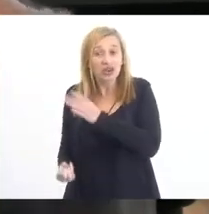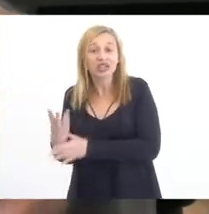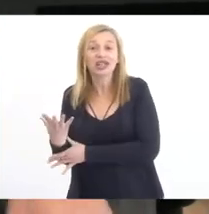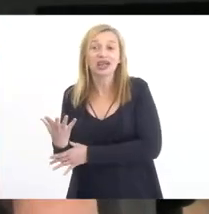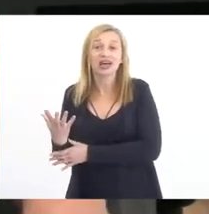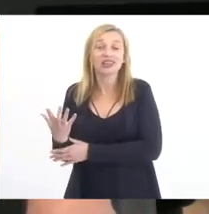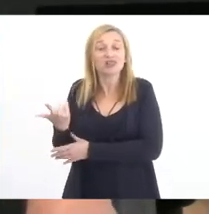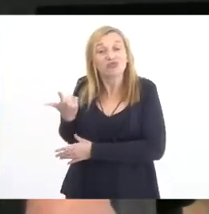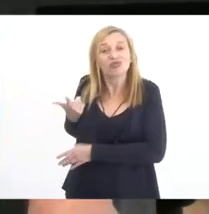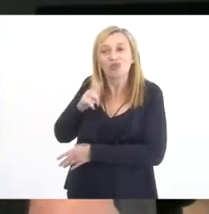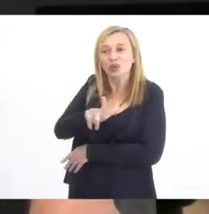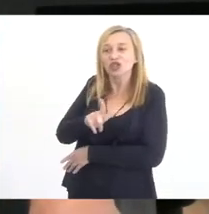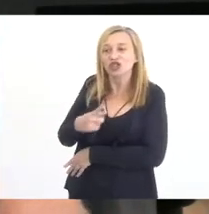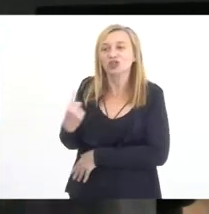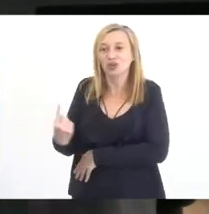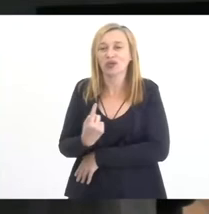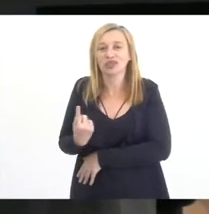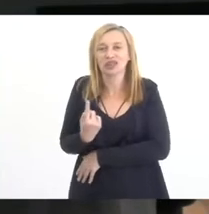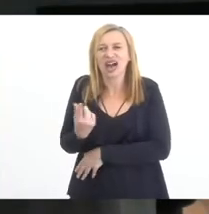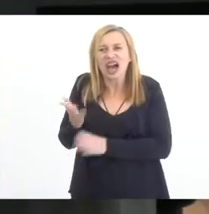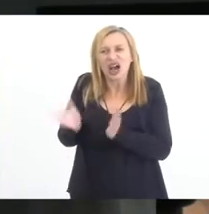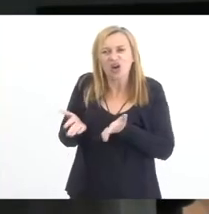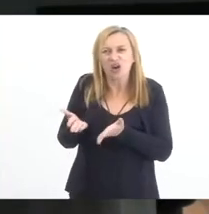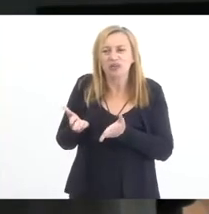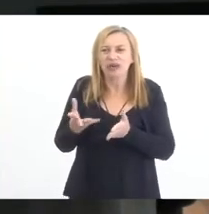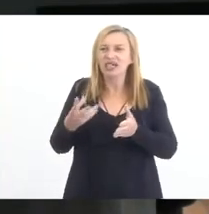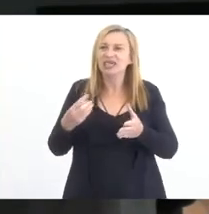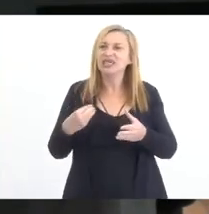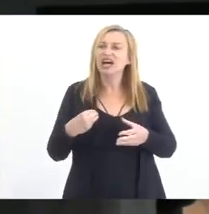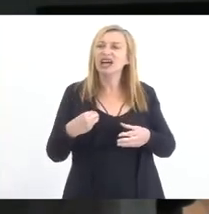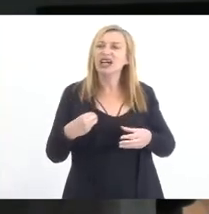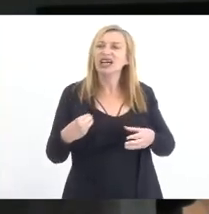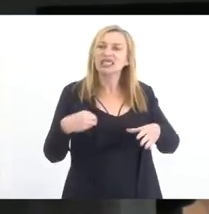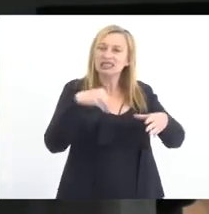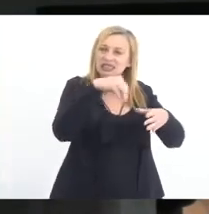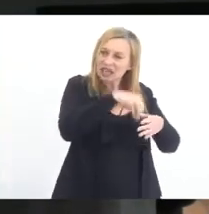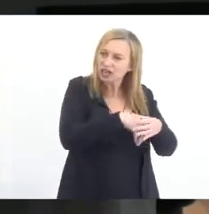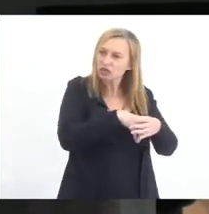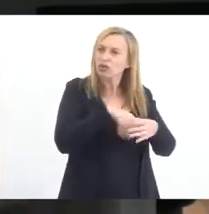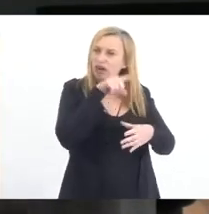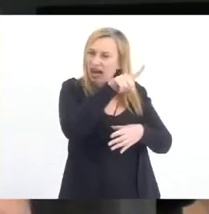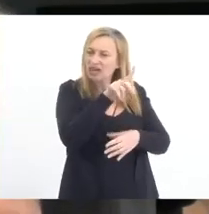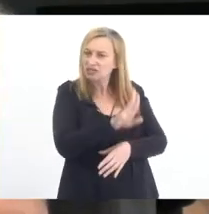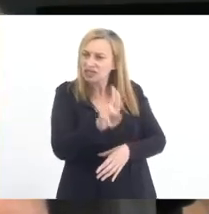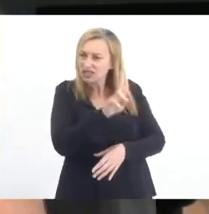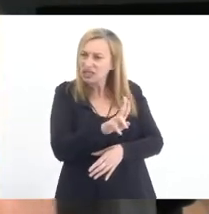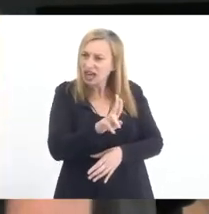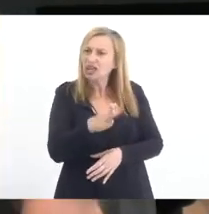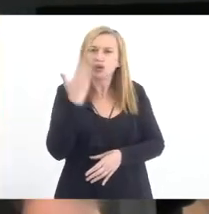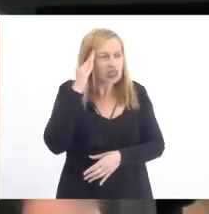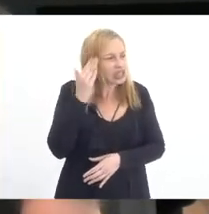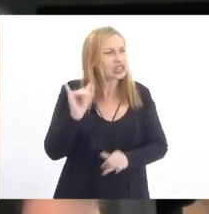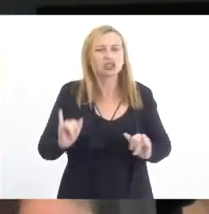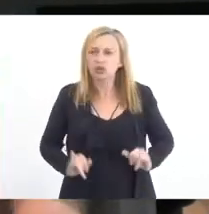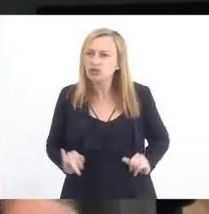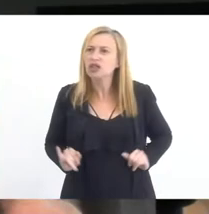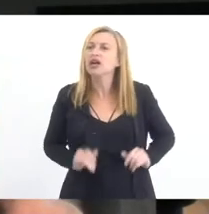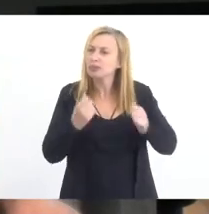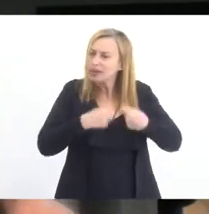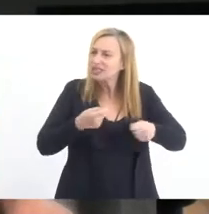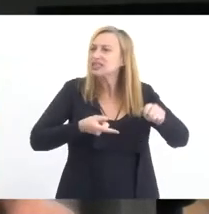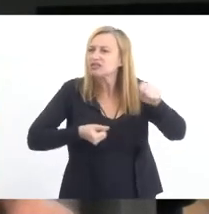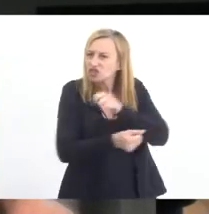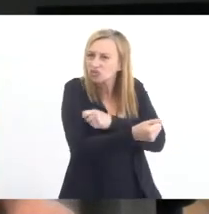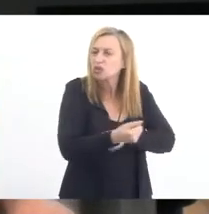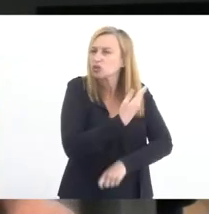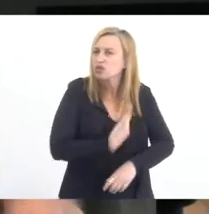é uma conquista. Agora, para quem está lá dentro, igual as alunas, eu entendo. Estão sofrendo. Tem que haver investimento do